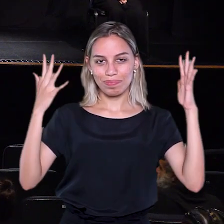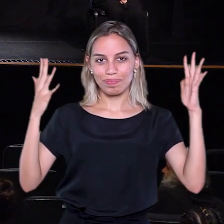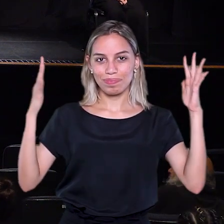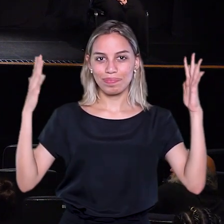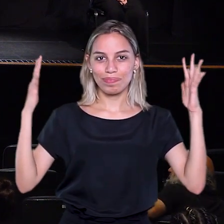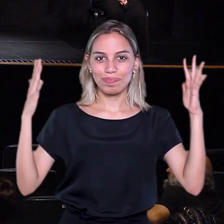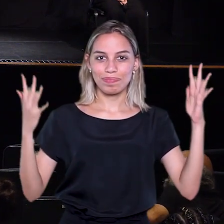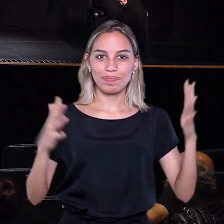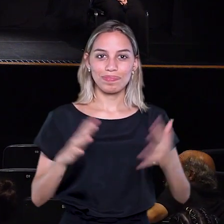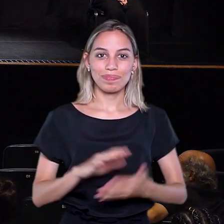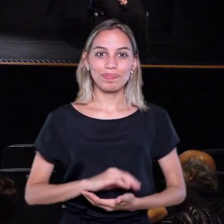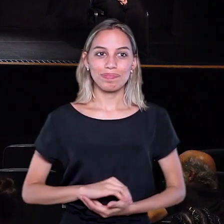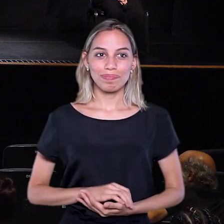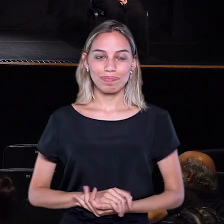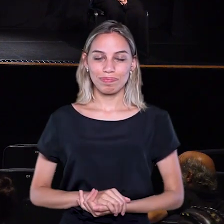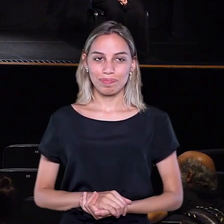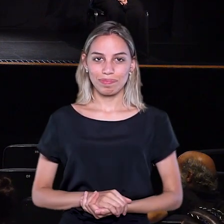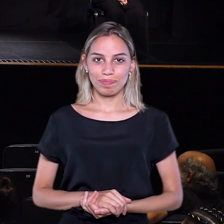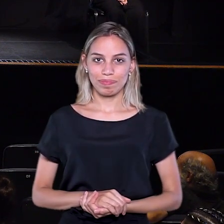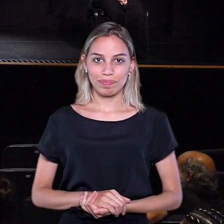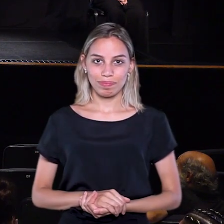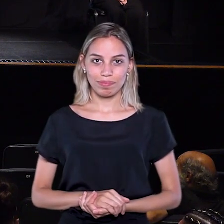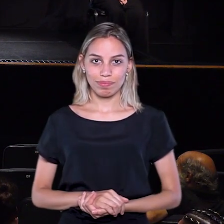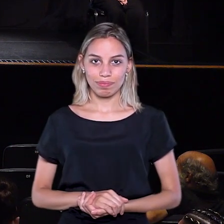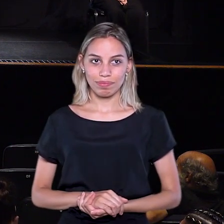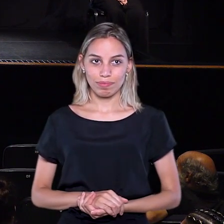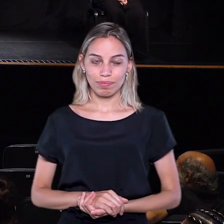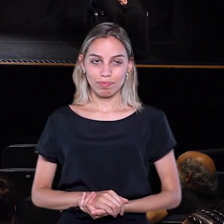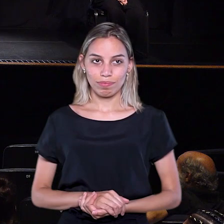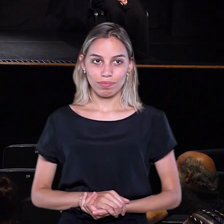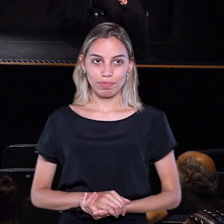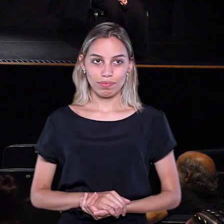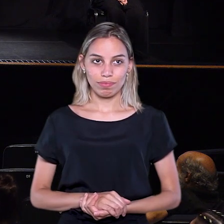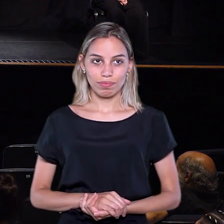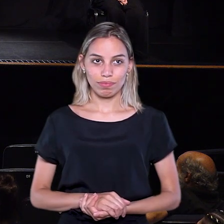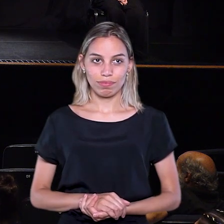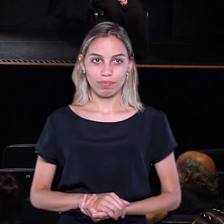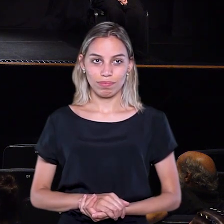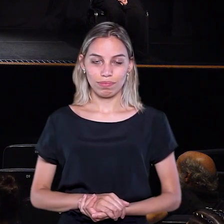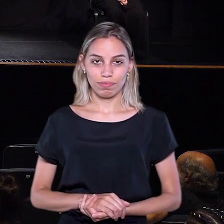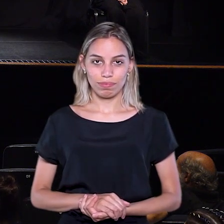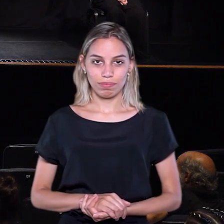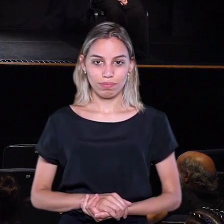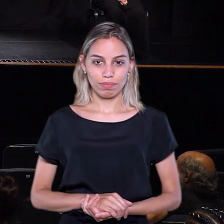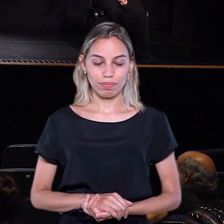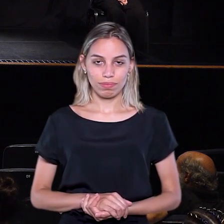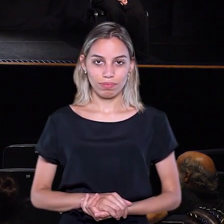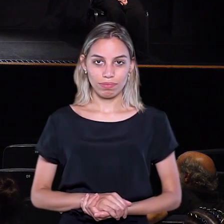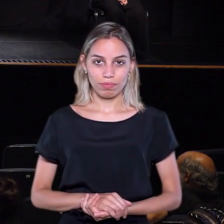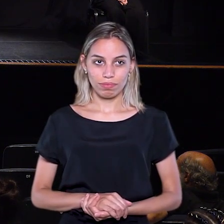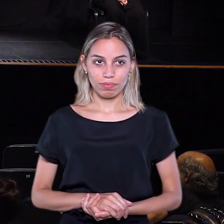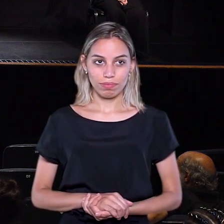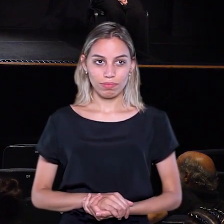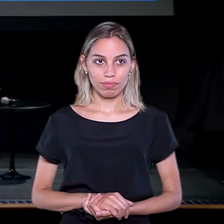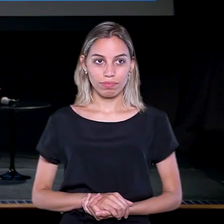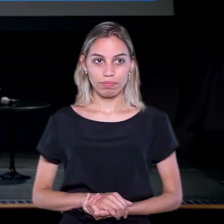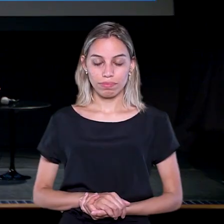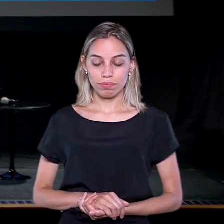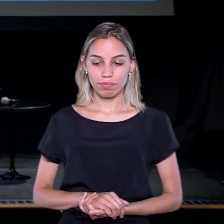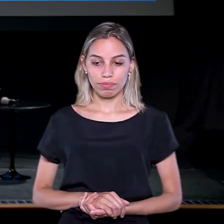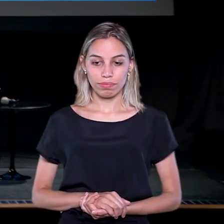e o tema da conversa de hoje. Afonso e Lívia sobem ao palco por uma escada na lateral esquerda. Carolina, programadora,